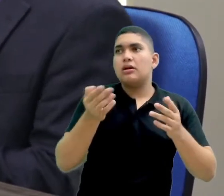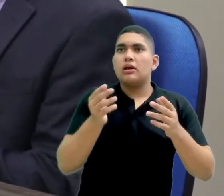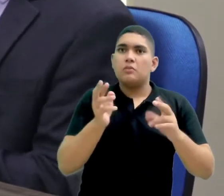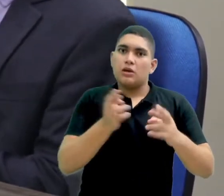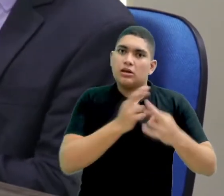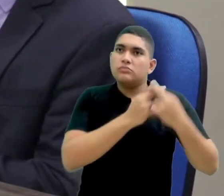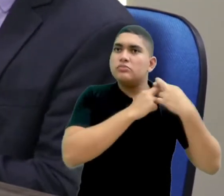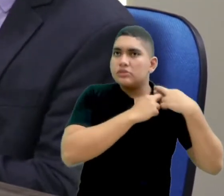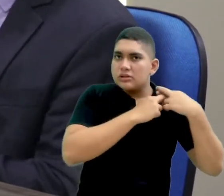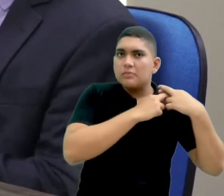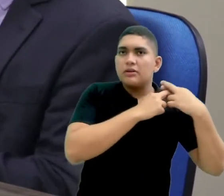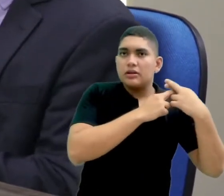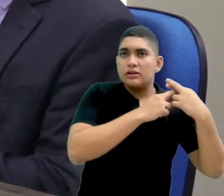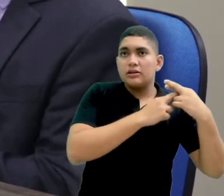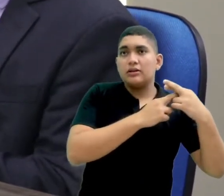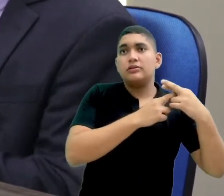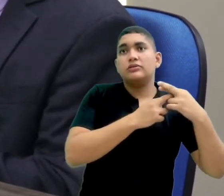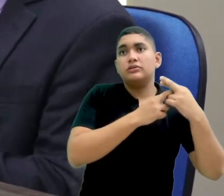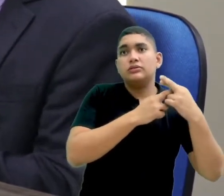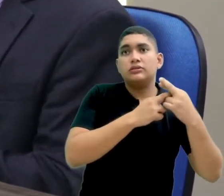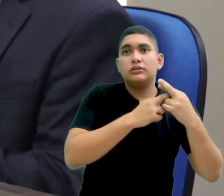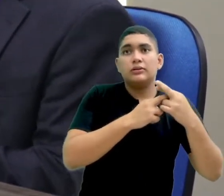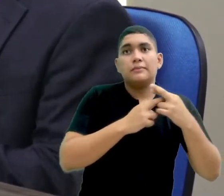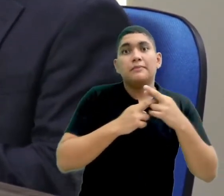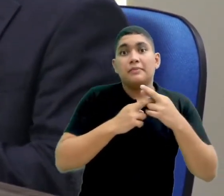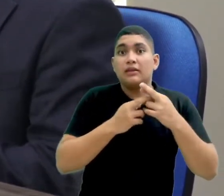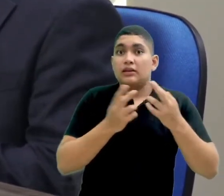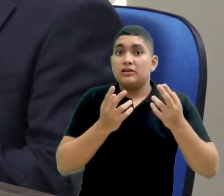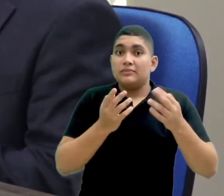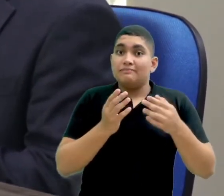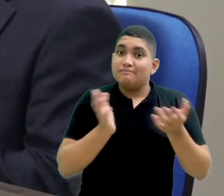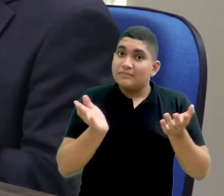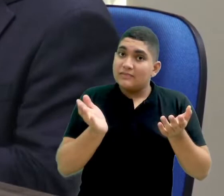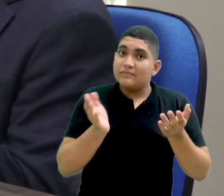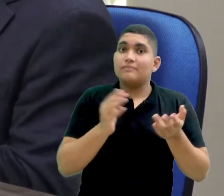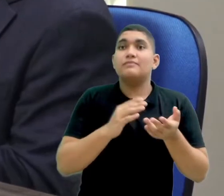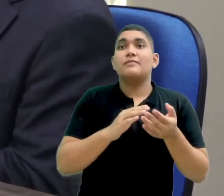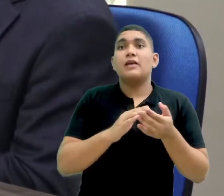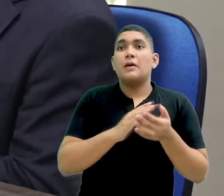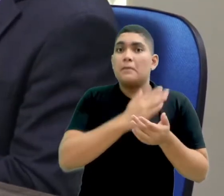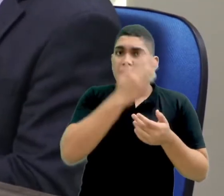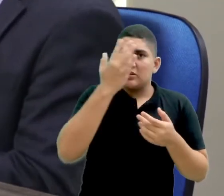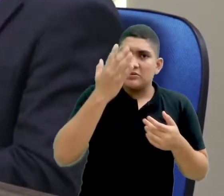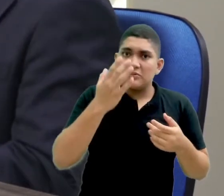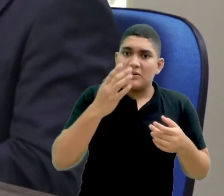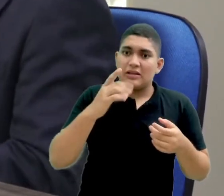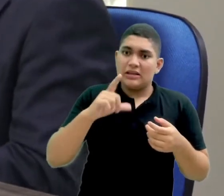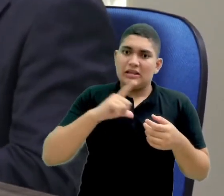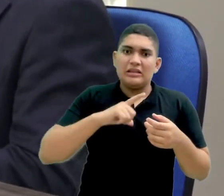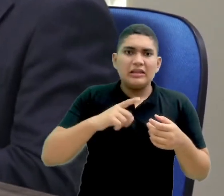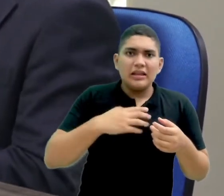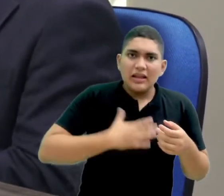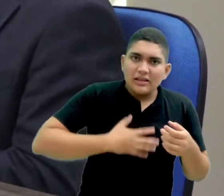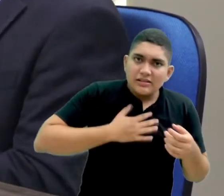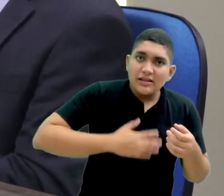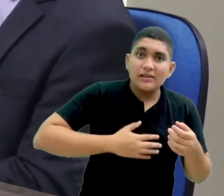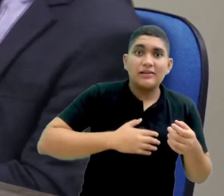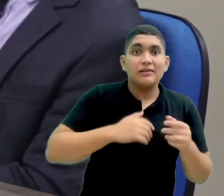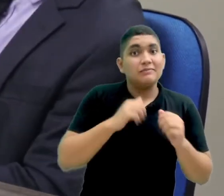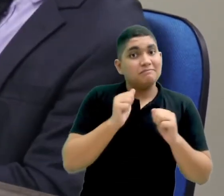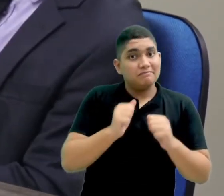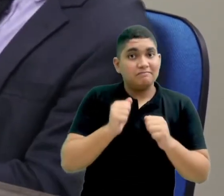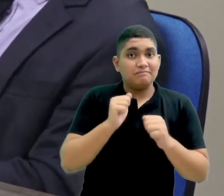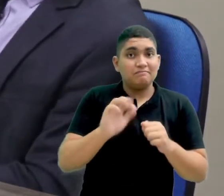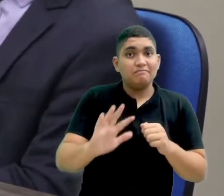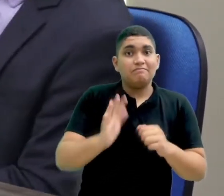está correndo um grande perigo de ir ao fogo do inferno o crente que está alimentando esse sentimento de ira, mas